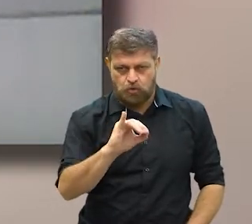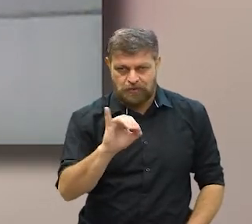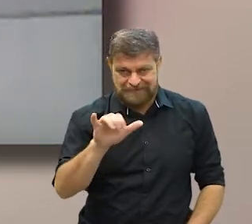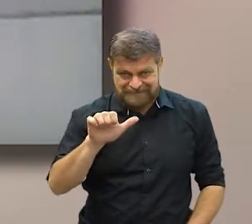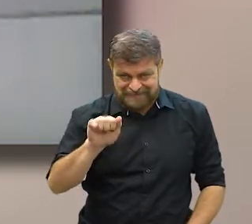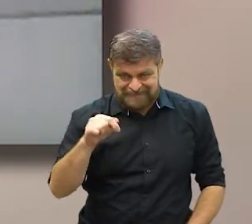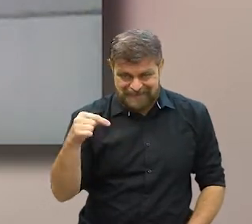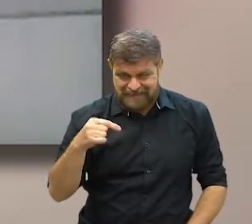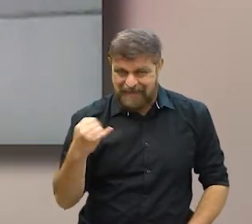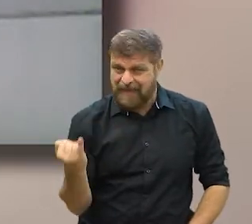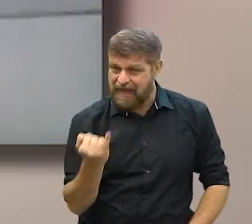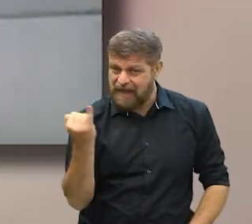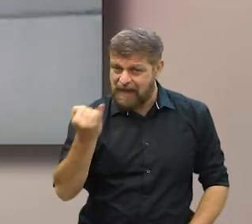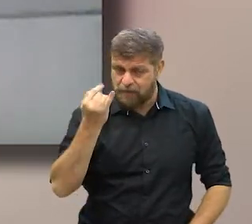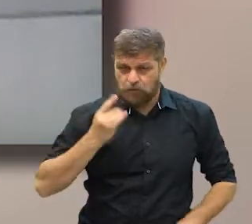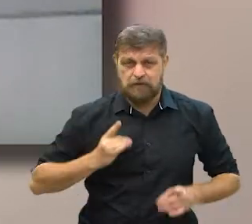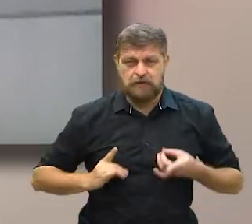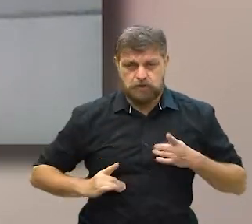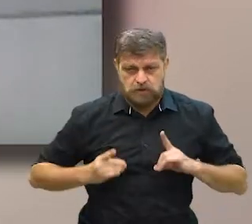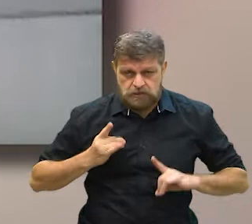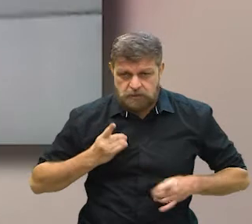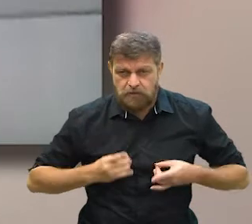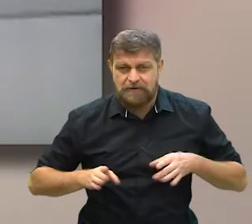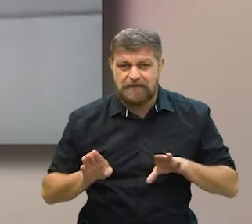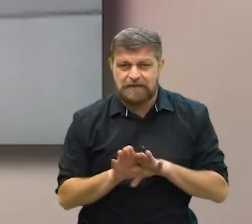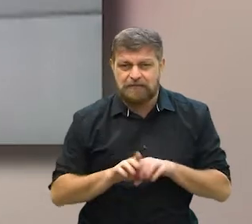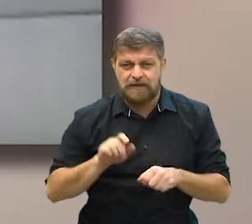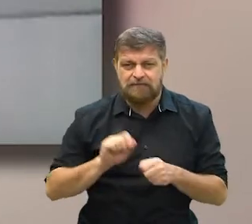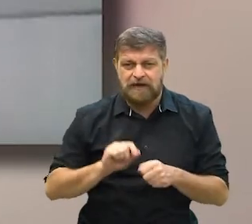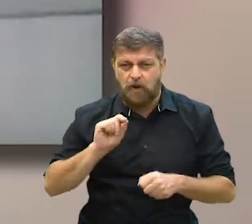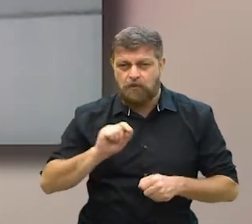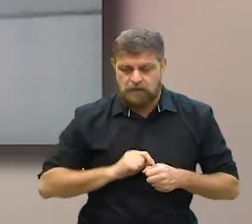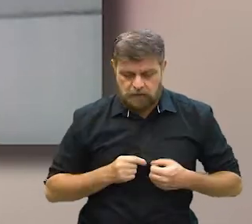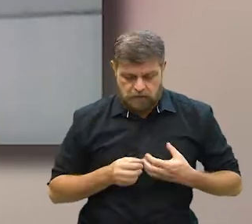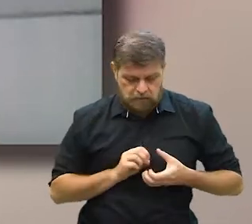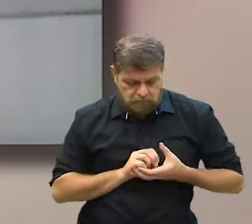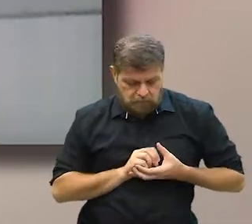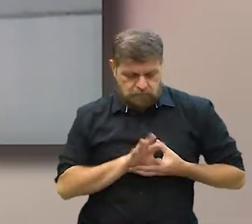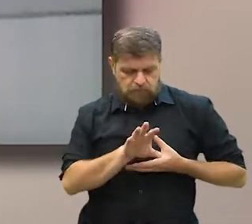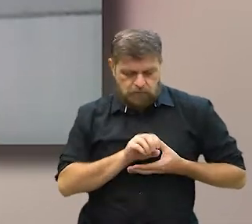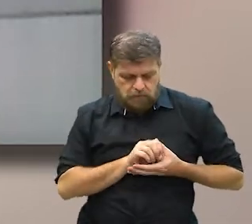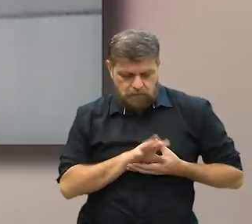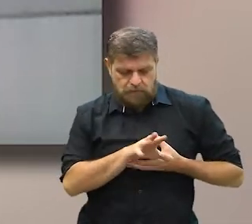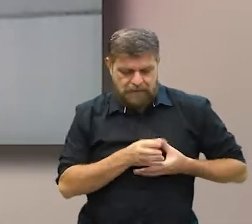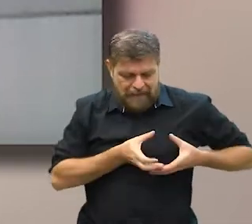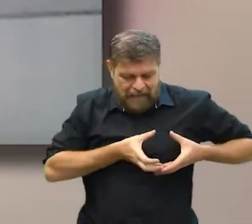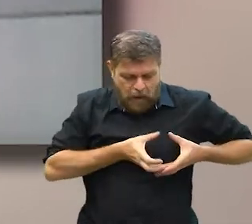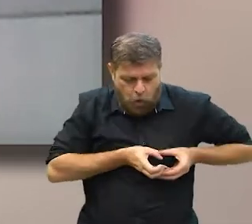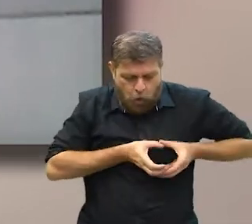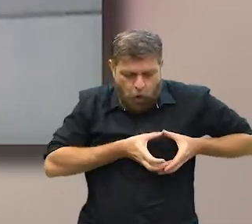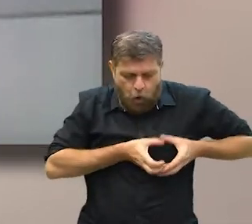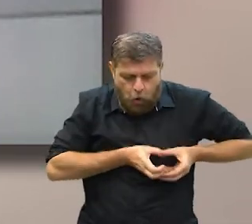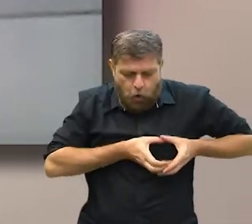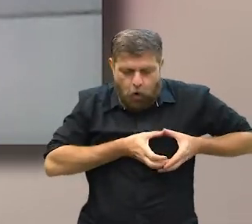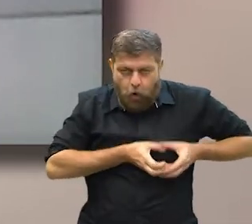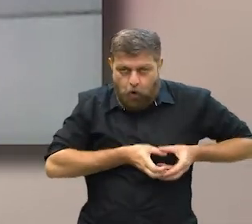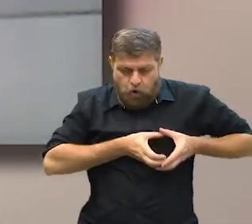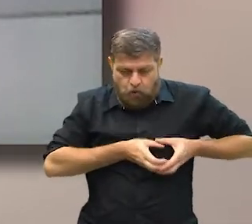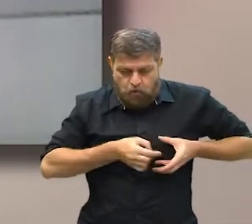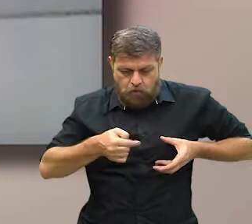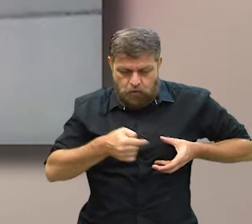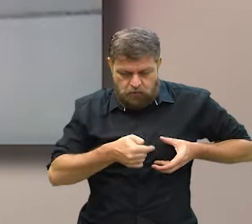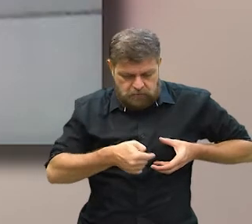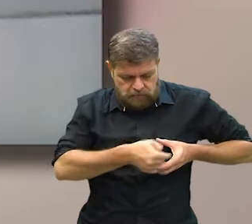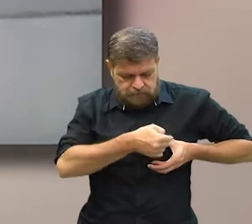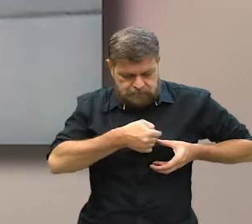essa ocitocina é muito importante porque ela faz a ejeção do leite. É ela que contrai